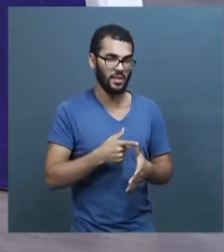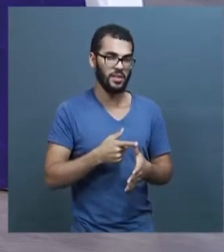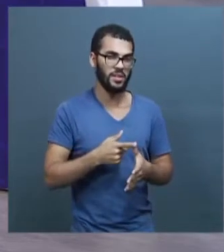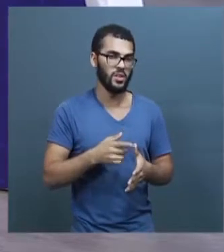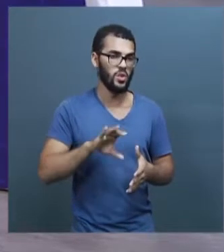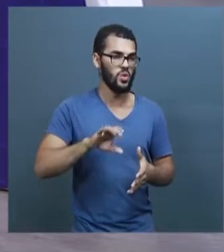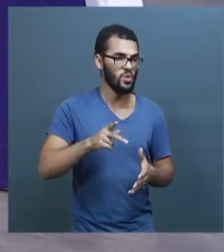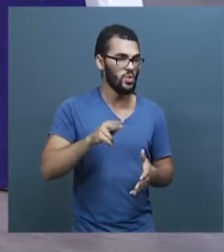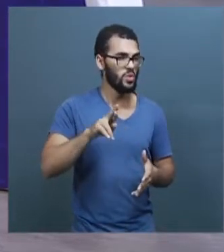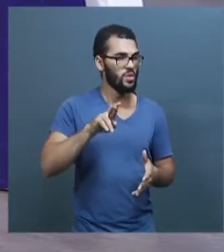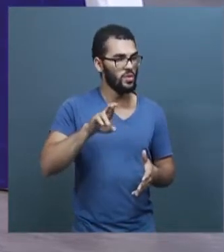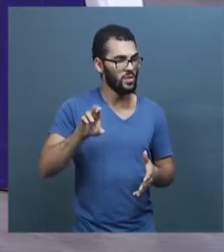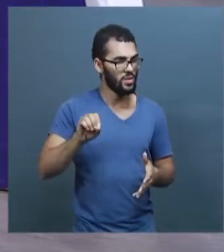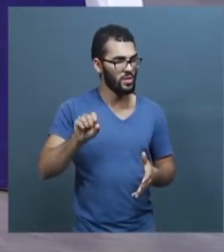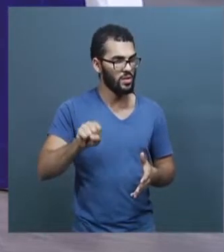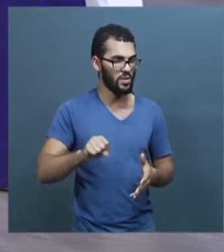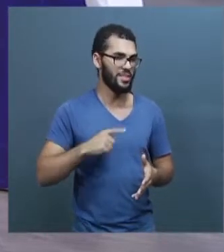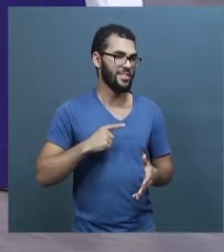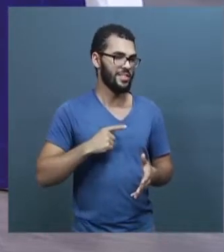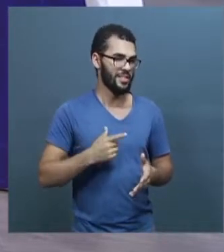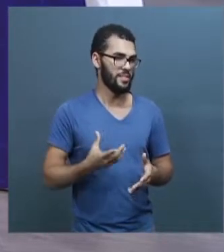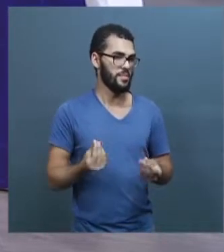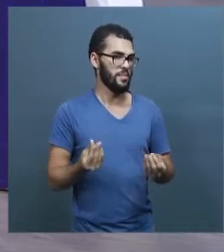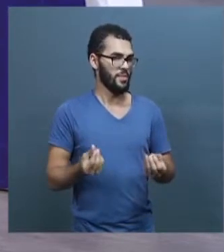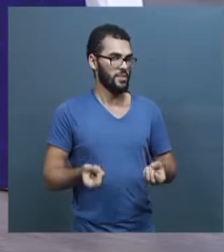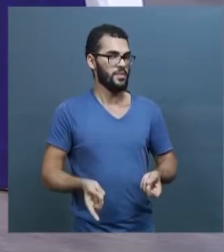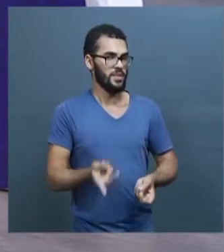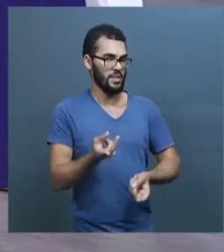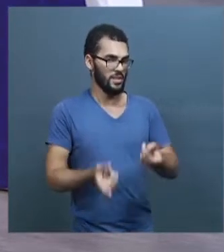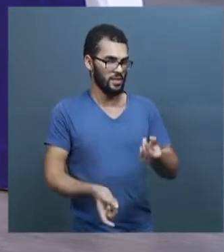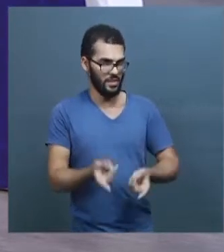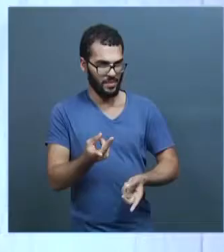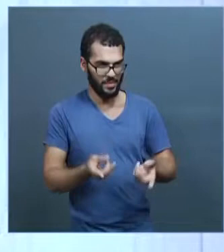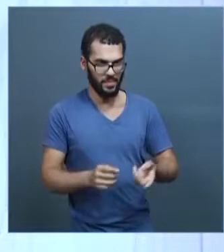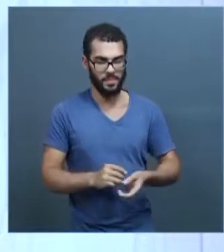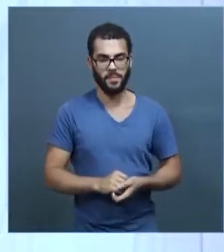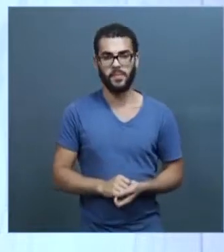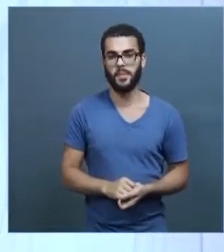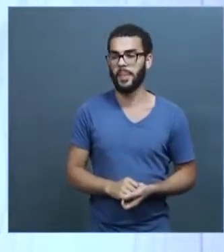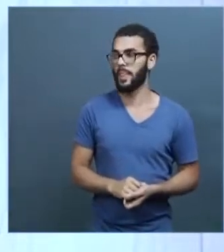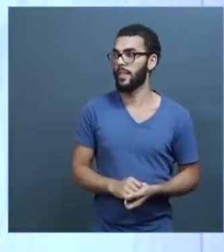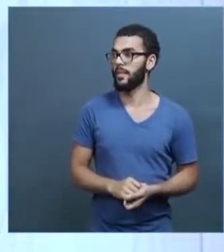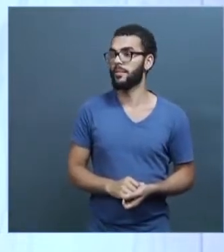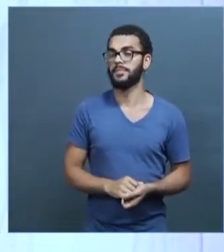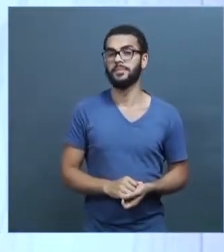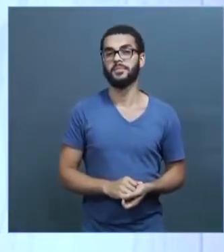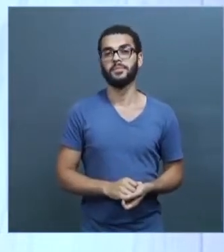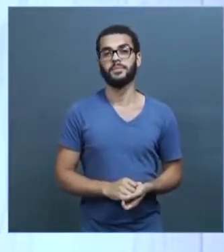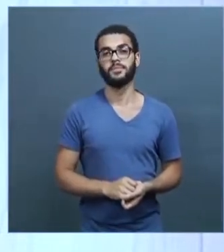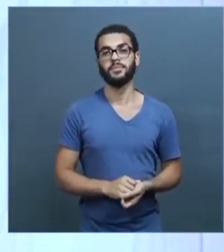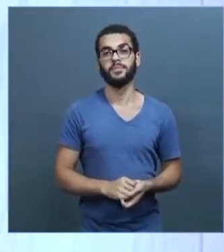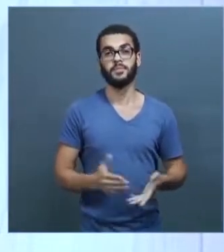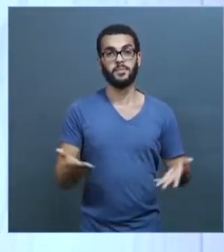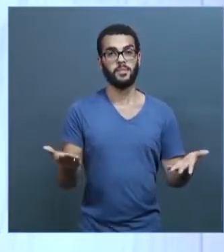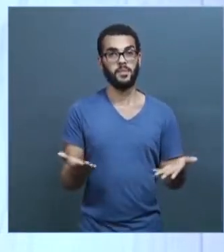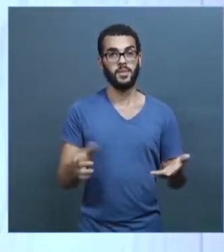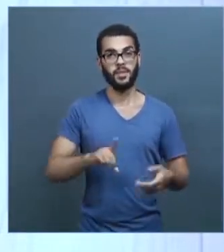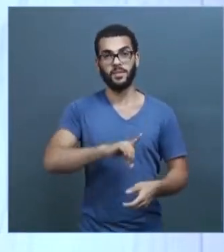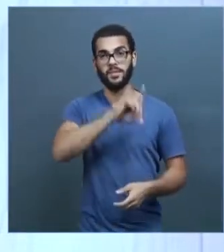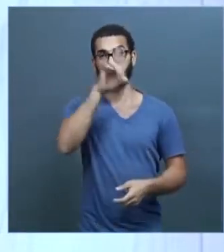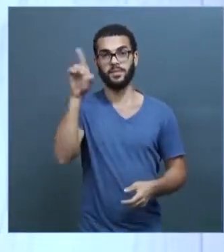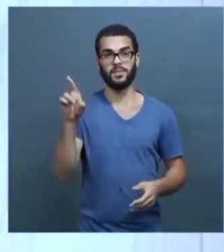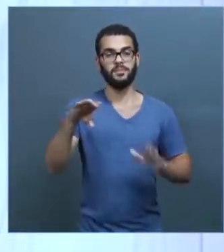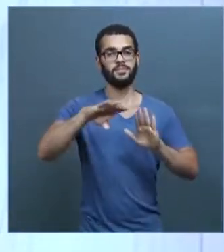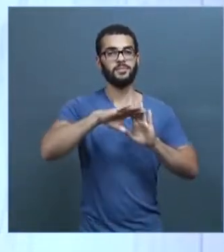os churros que sempre tem nas portas das escolas. É verdade. Bom, a gente volta a falar sobre isso. Hoje é dia de agenda